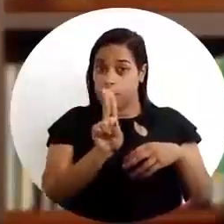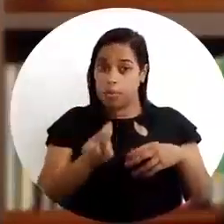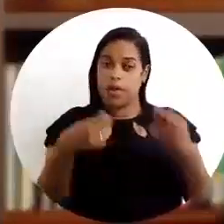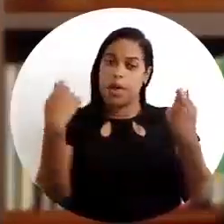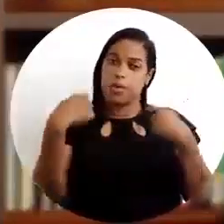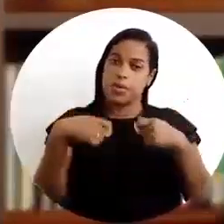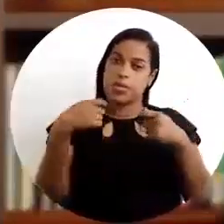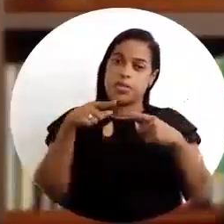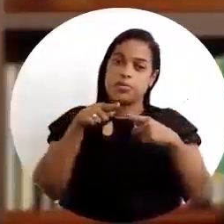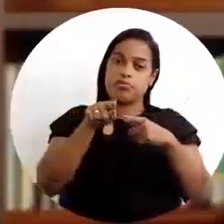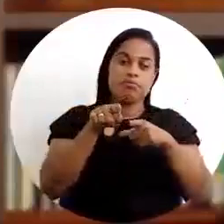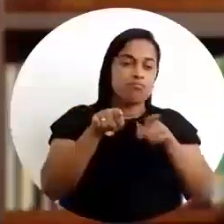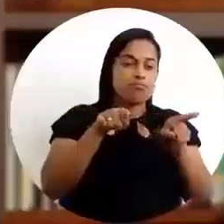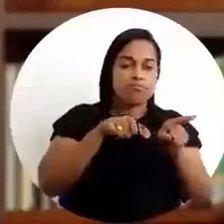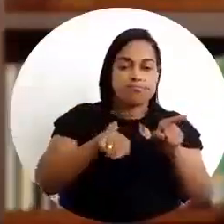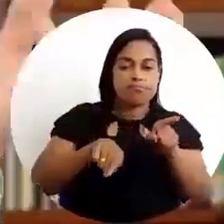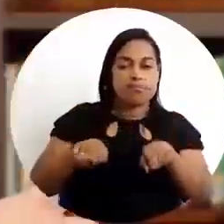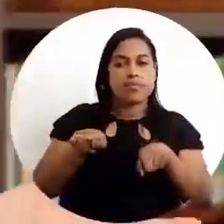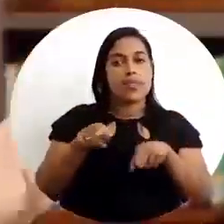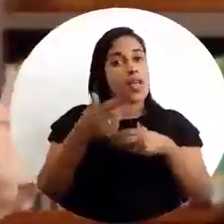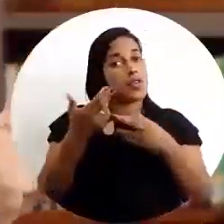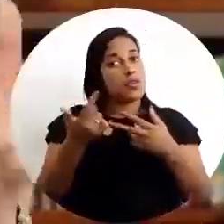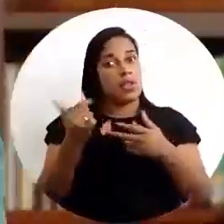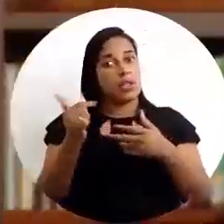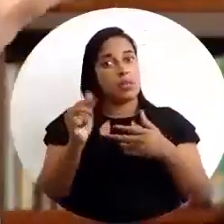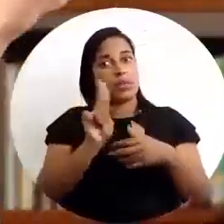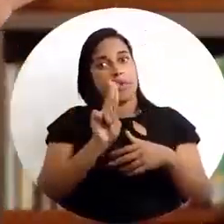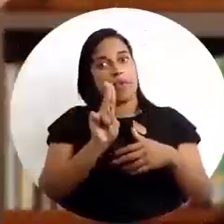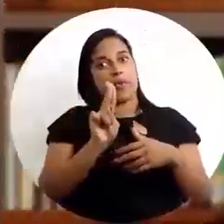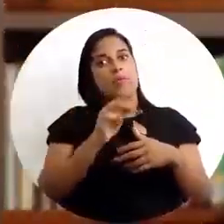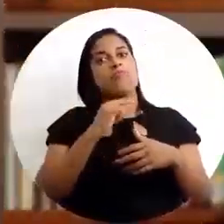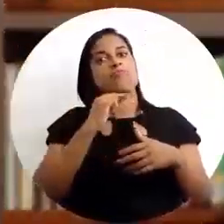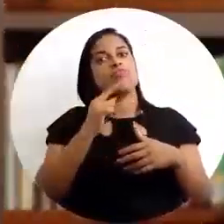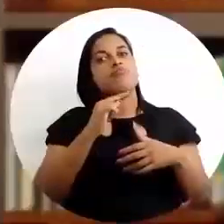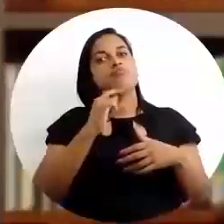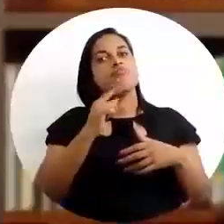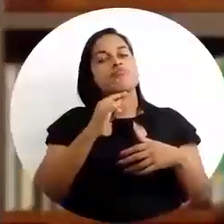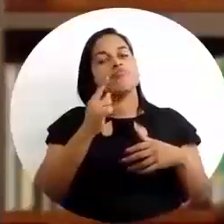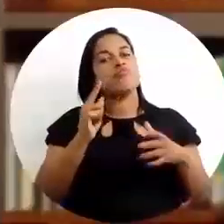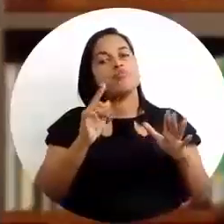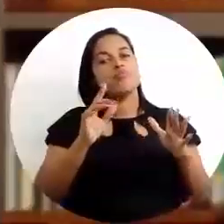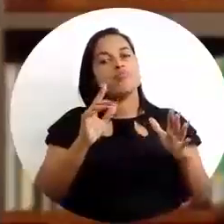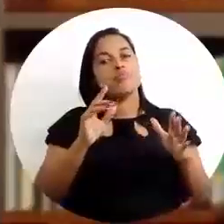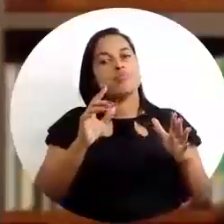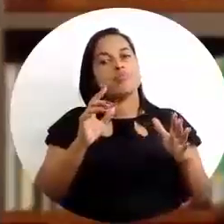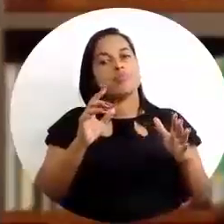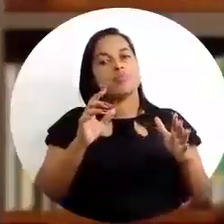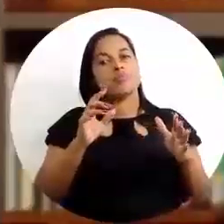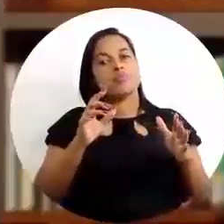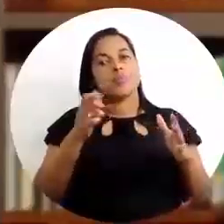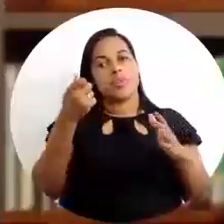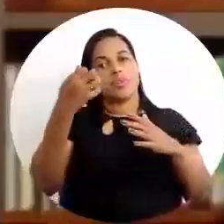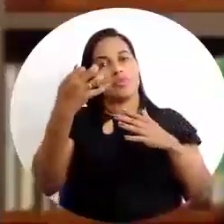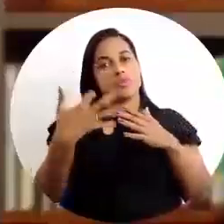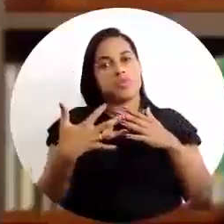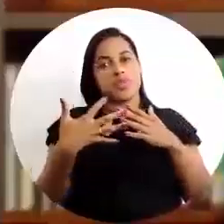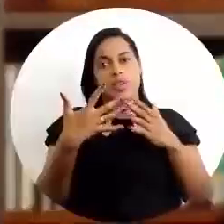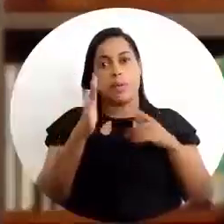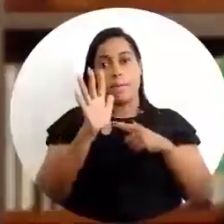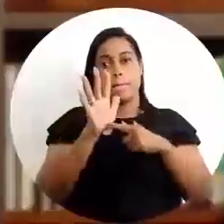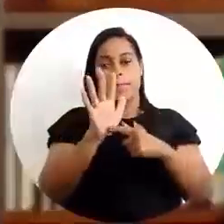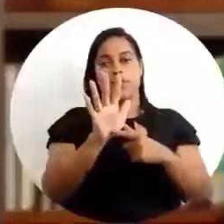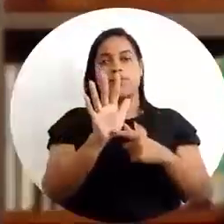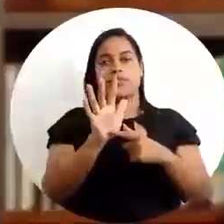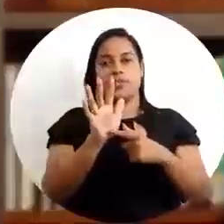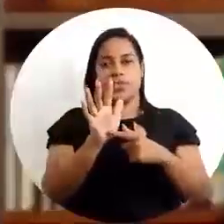precisava apontar com o dedo. Então as coisas não tinham nome ainda, não eram nomeadas. Então, se eu queria falar de alguma coisa, mostrava com o